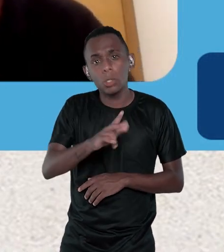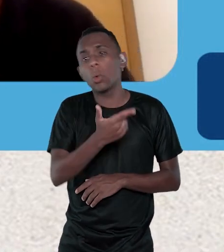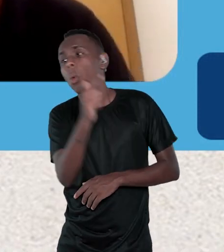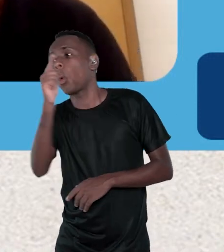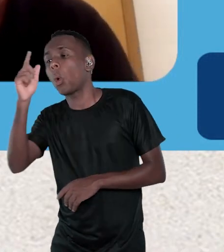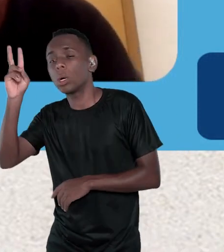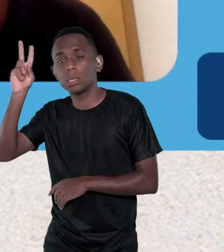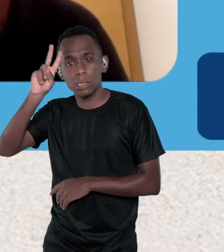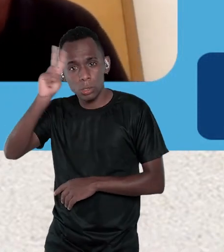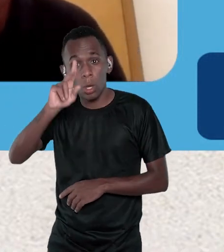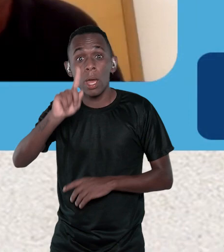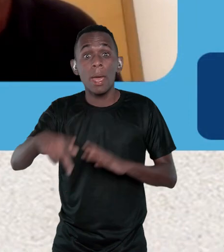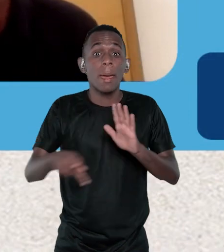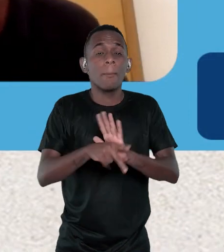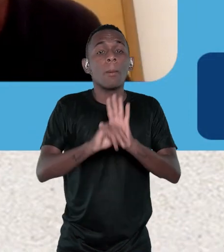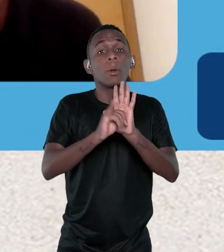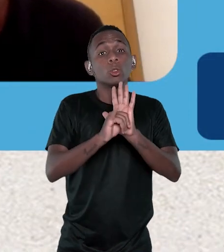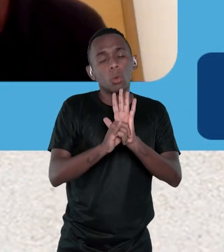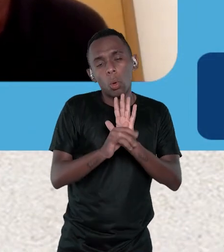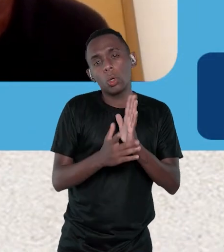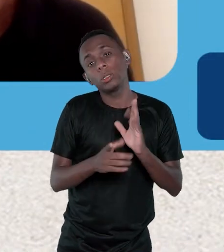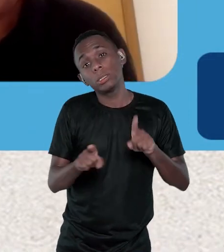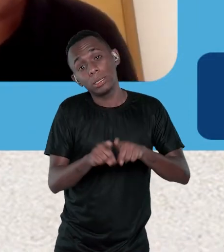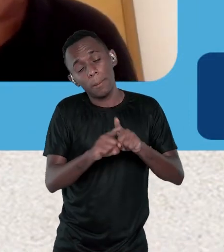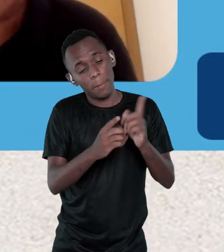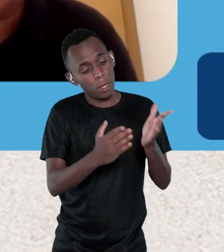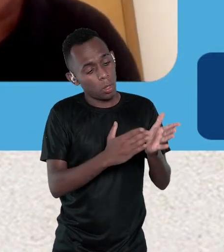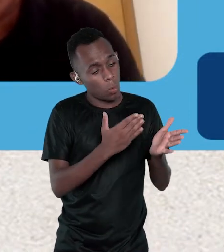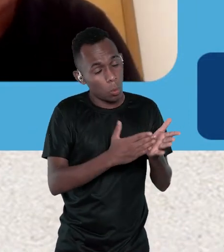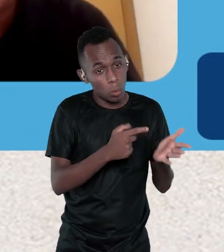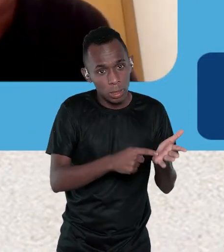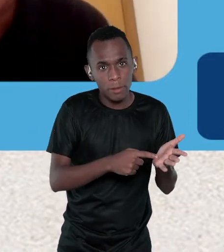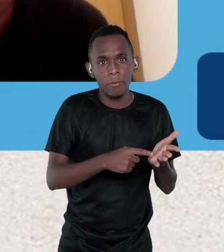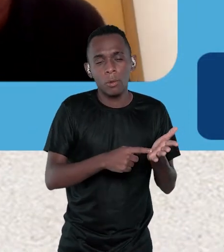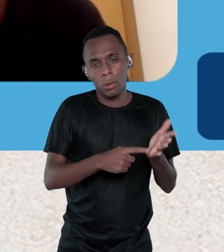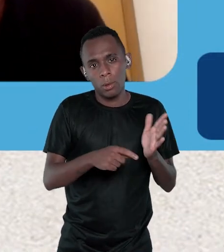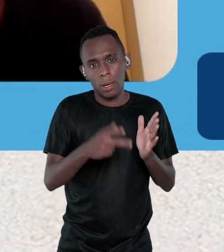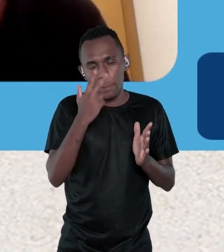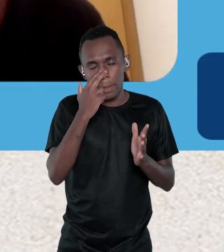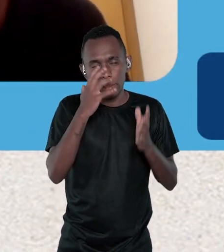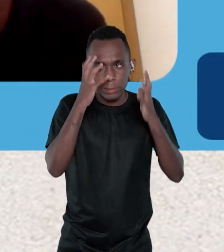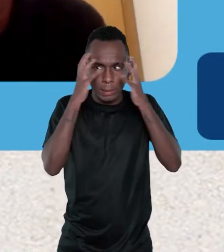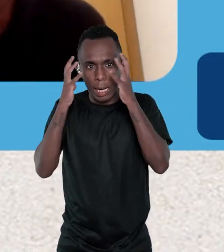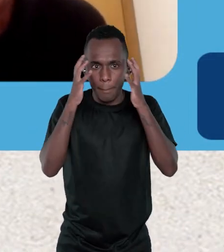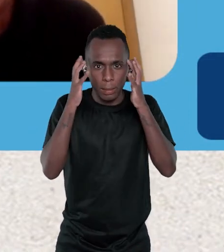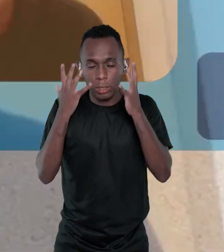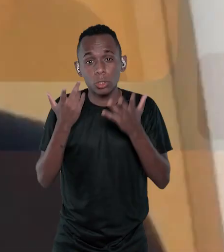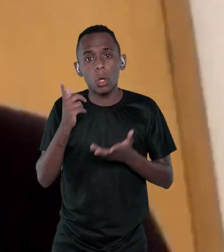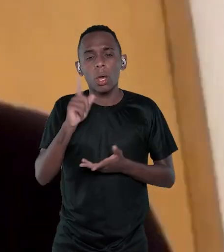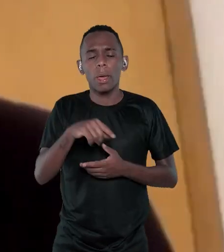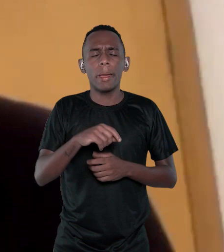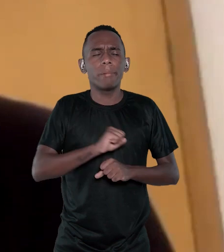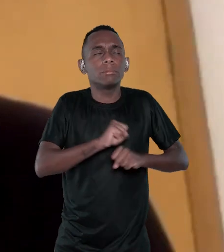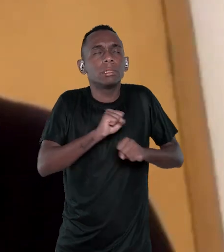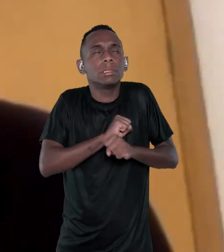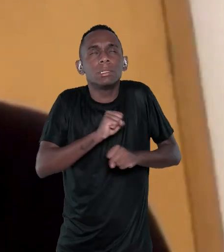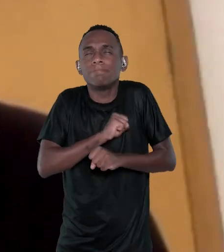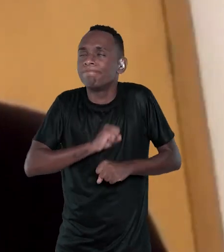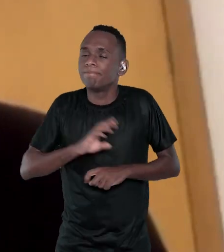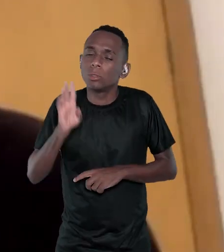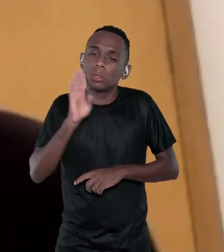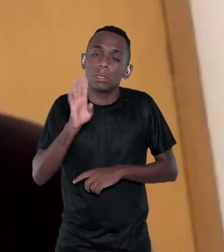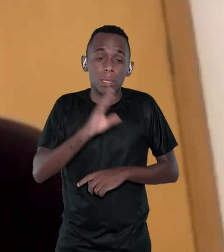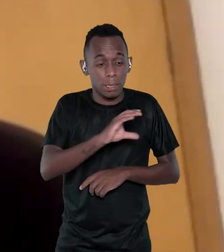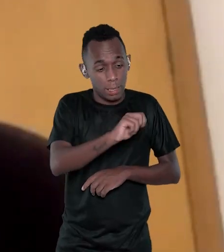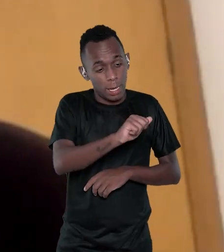Tizil e Outras Histórias, que é um livro de contos. Tem um livro dele que chama Cabeça Torta, que é um romance